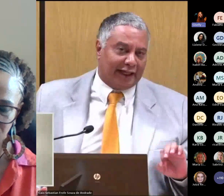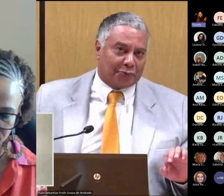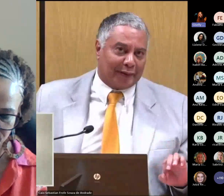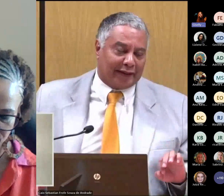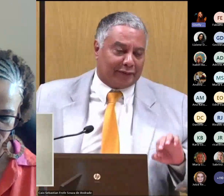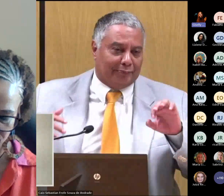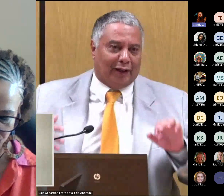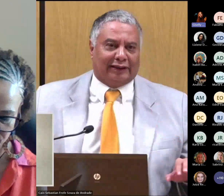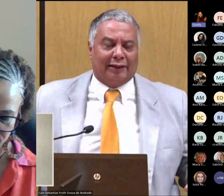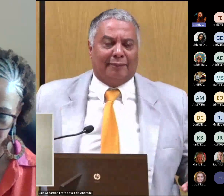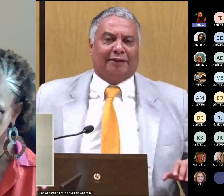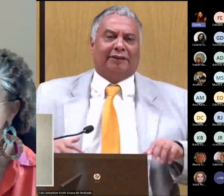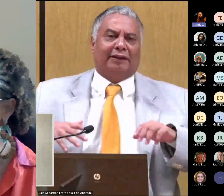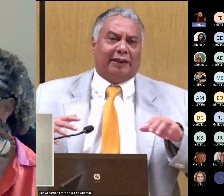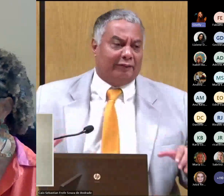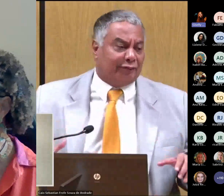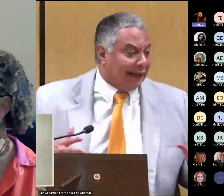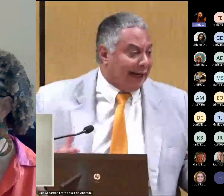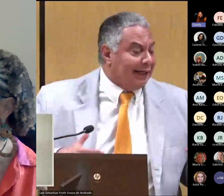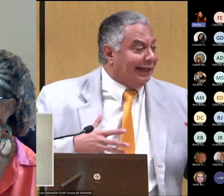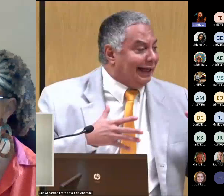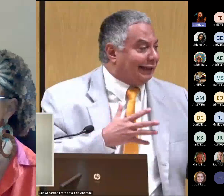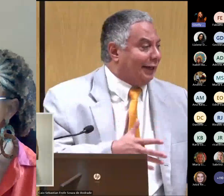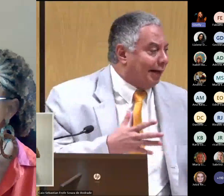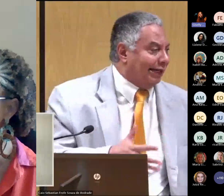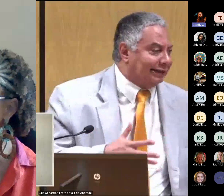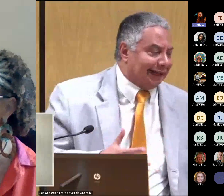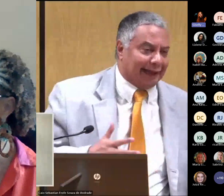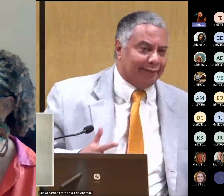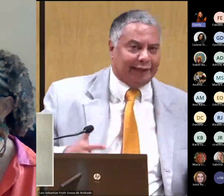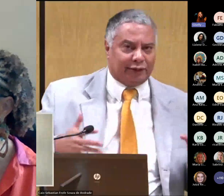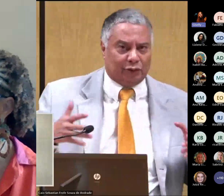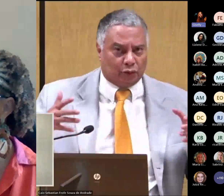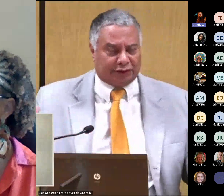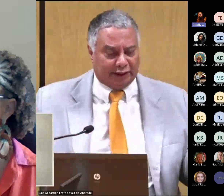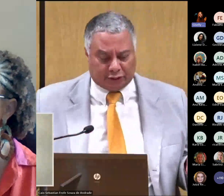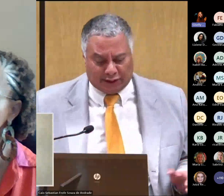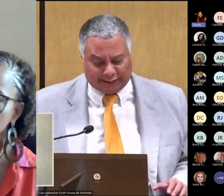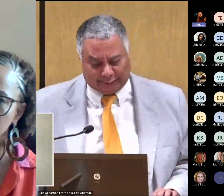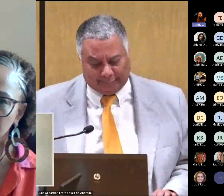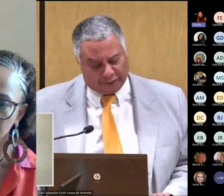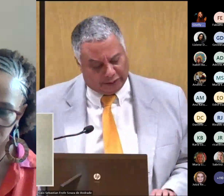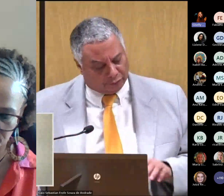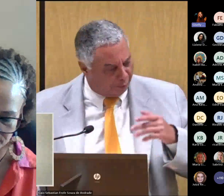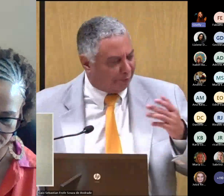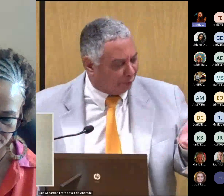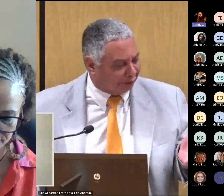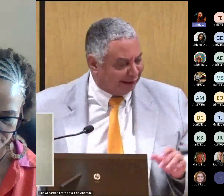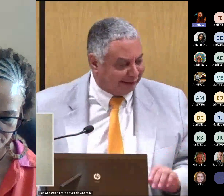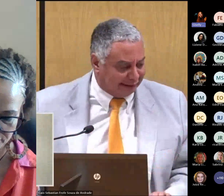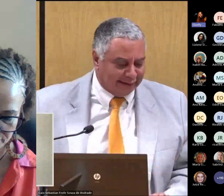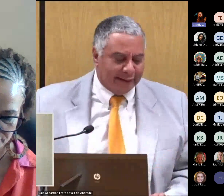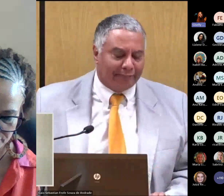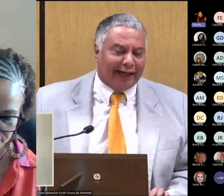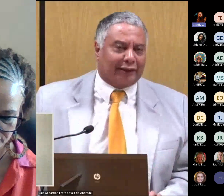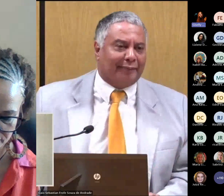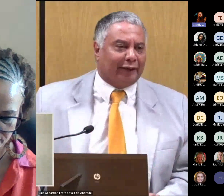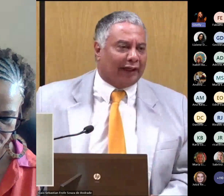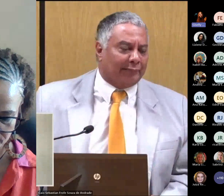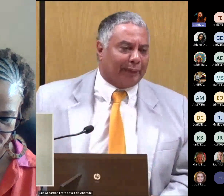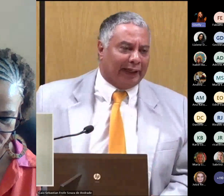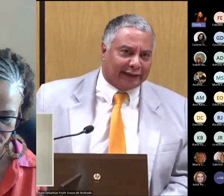nesse aspecto ele bota aquela batida e ele foi lá reclamar exatamente no CNJ não tô por cortesia